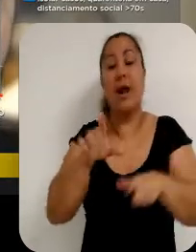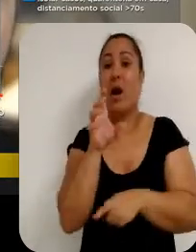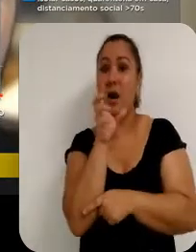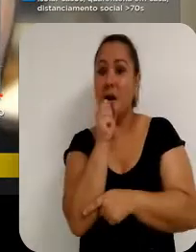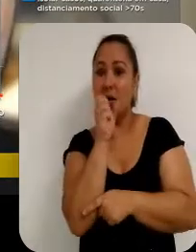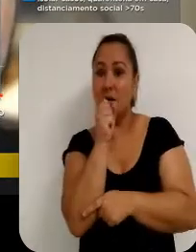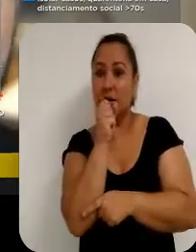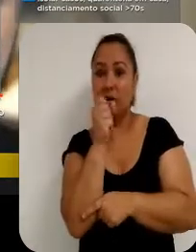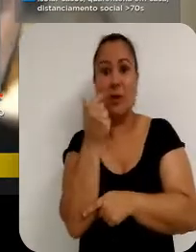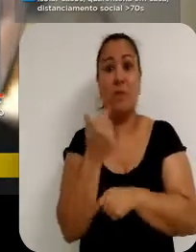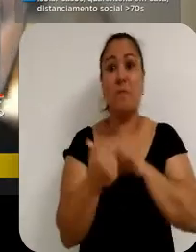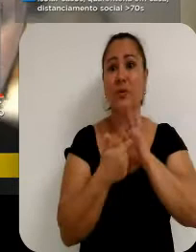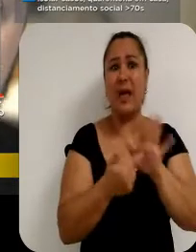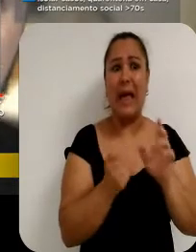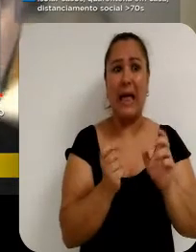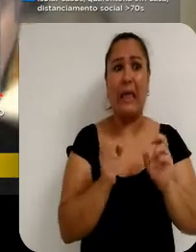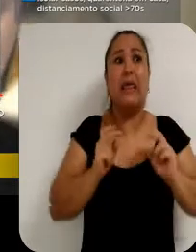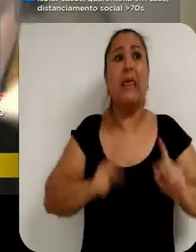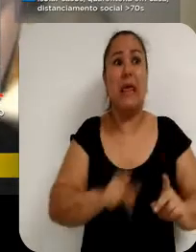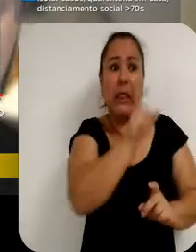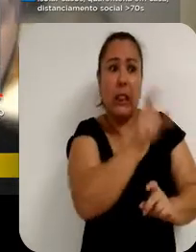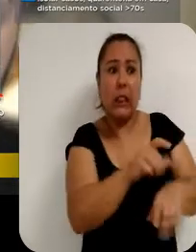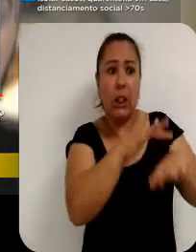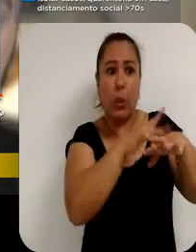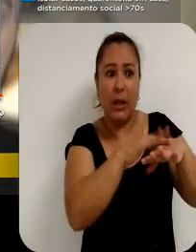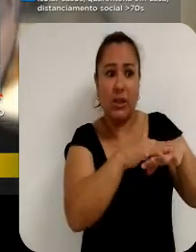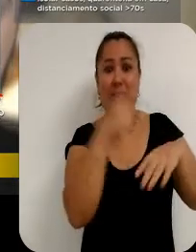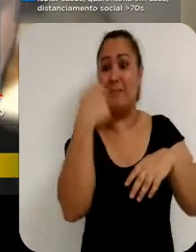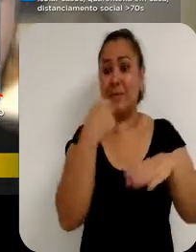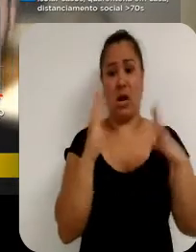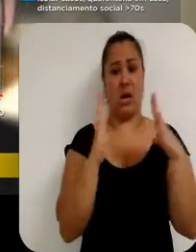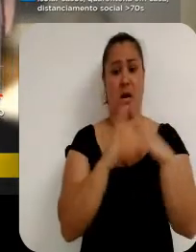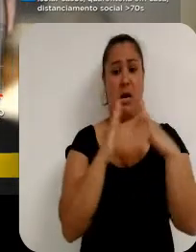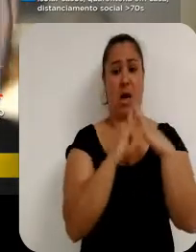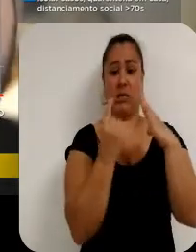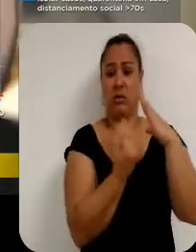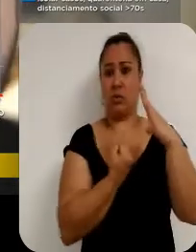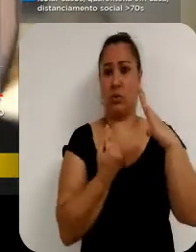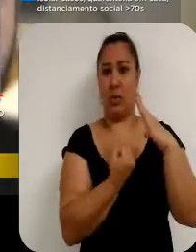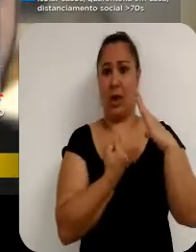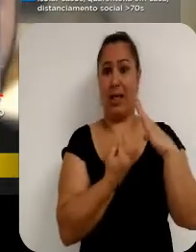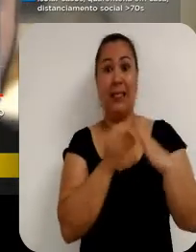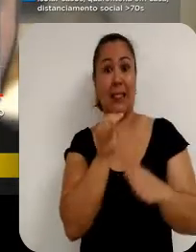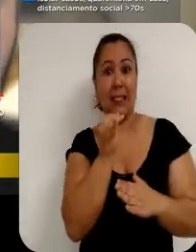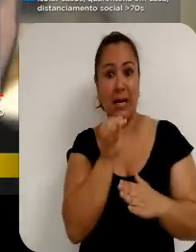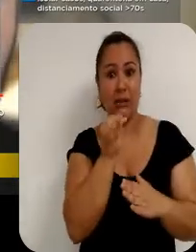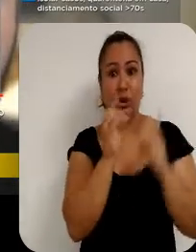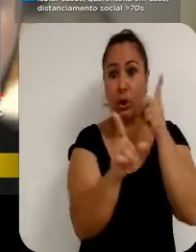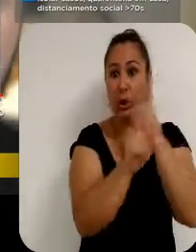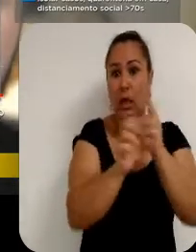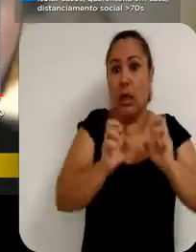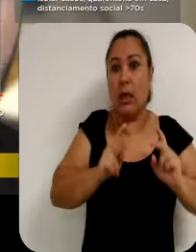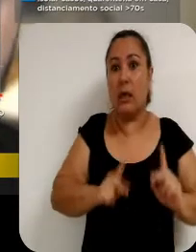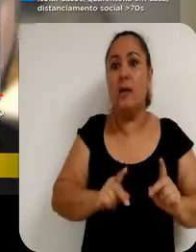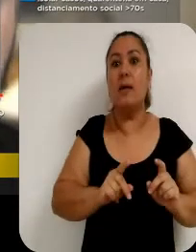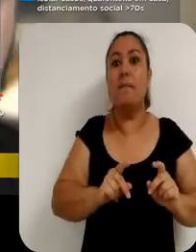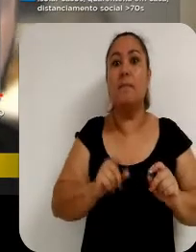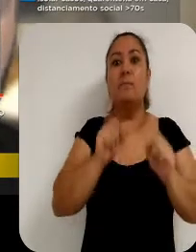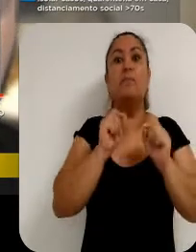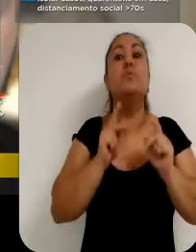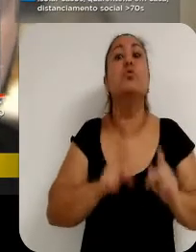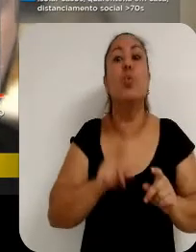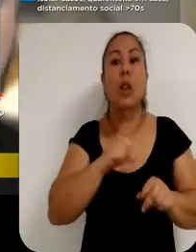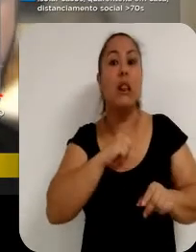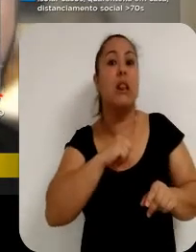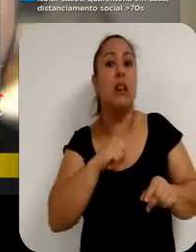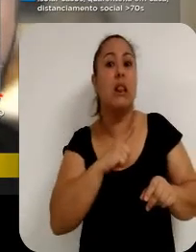em casa. Se você tiver testes para descobrir quem está com o vírus e mandar essas pessoas para casa. Você reduz um